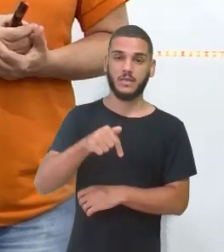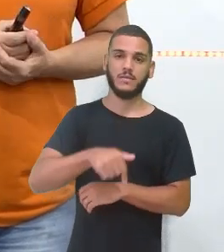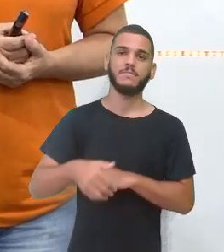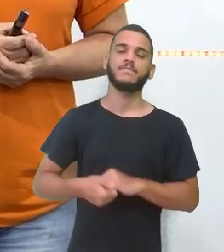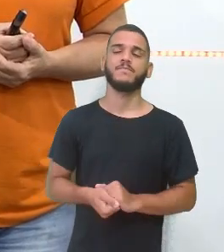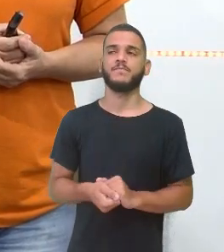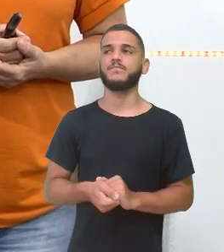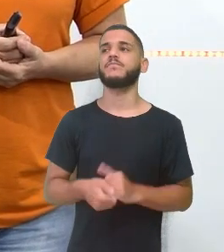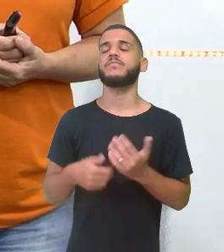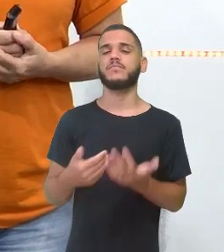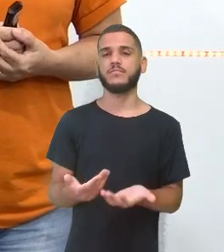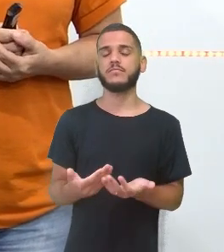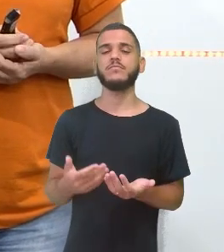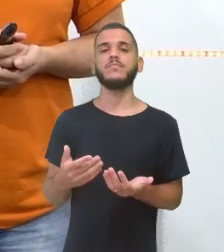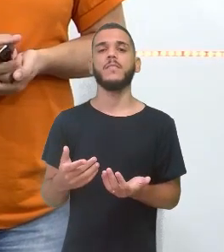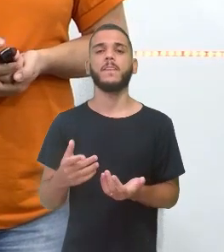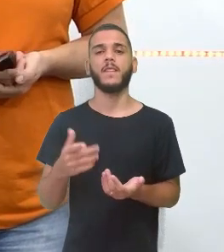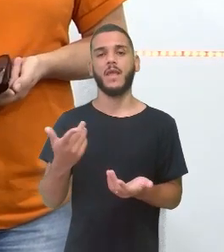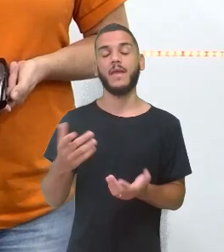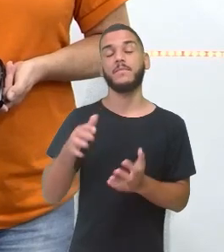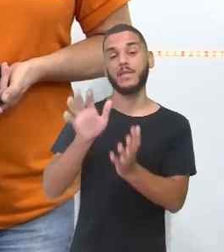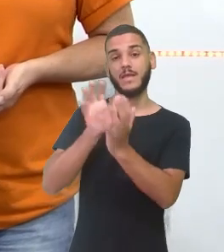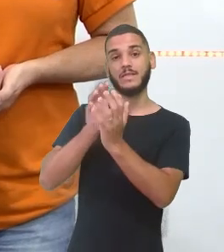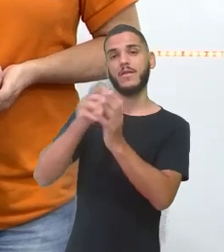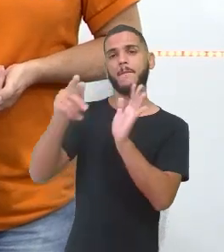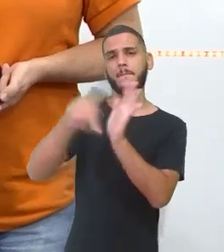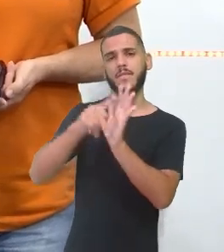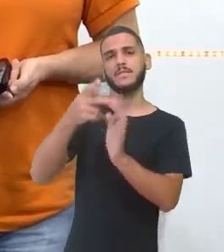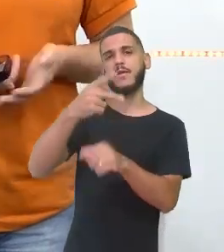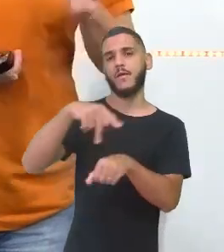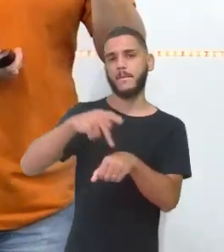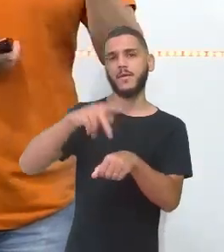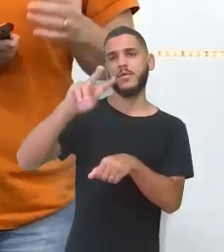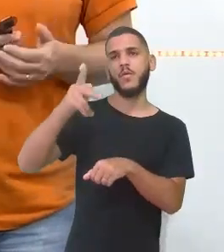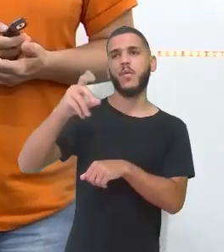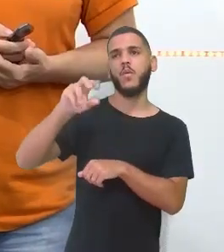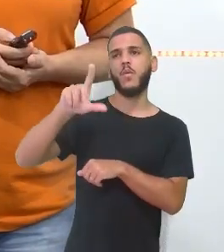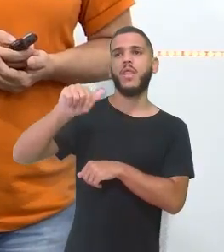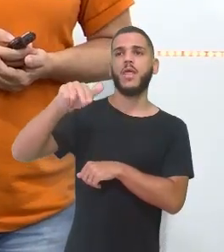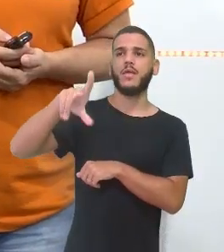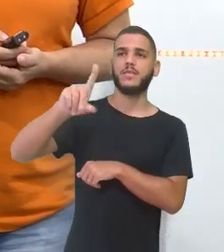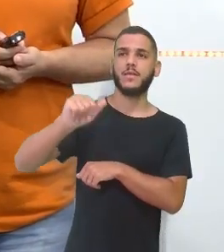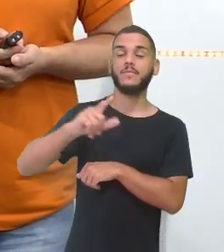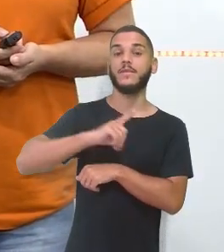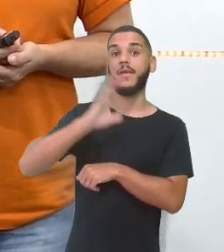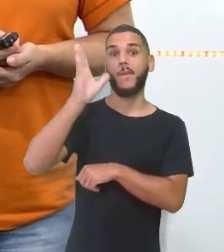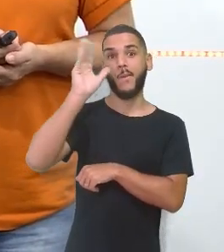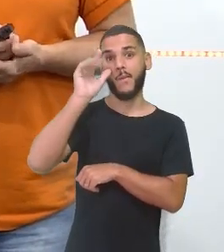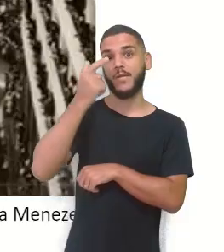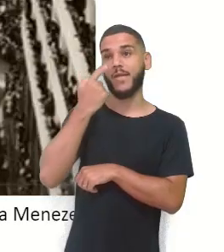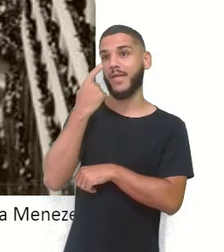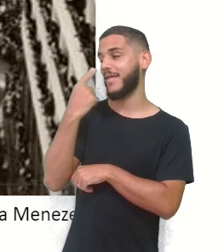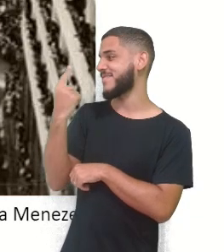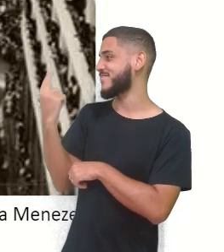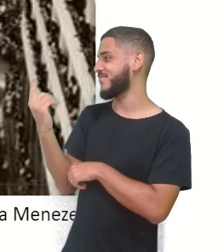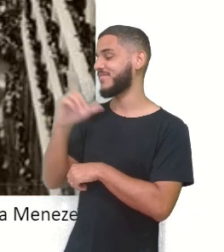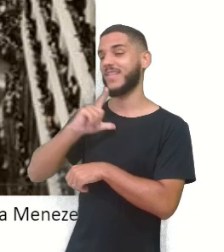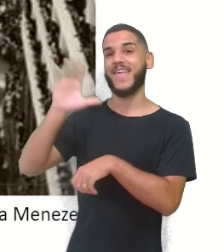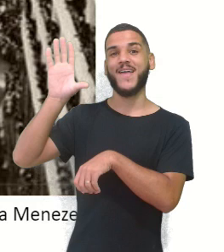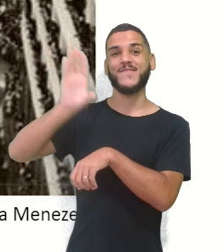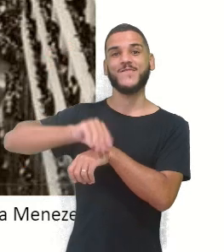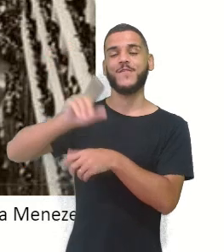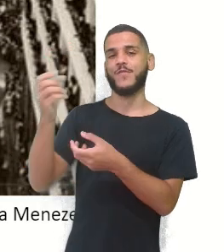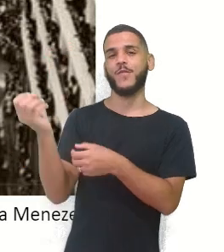ela pertenceu à Holanda, tá certo? Fica aí mais essa curiosidade. E aí nós temos uma foto